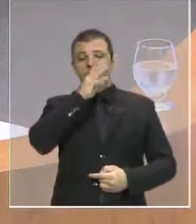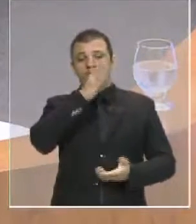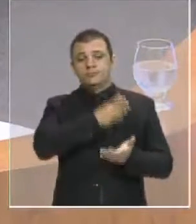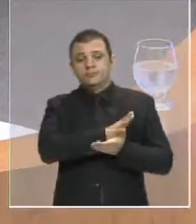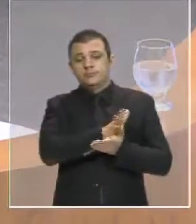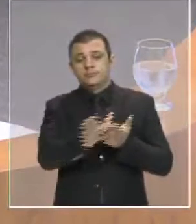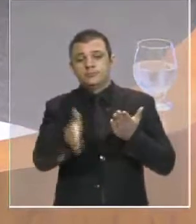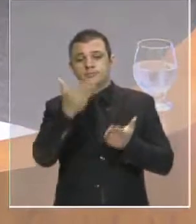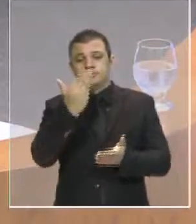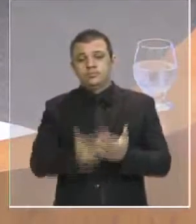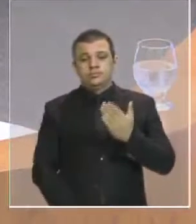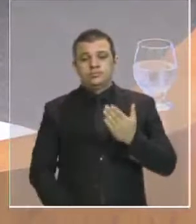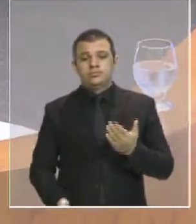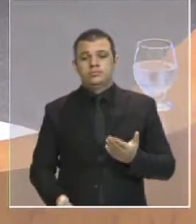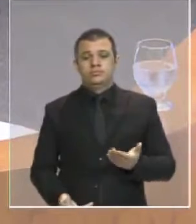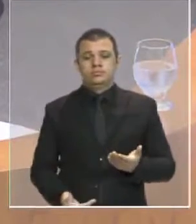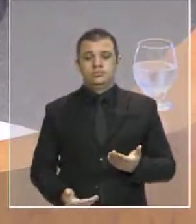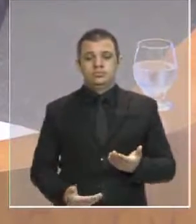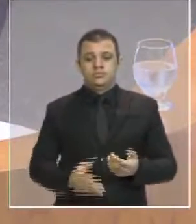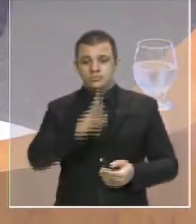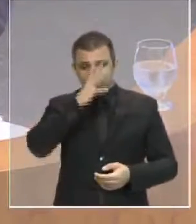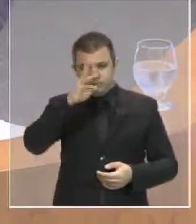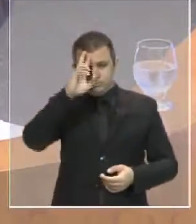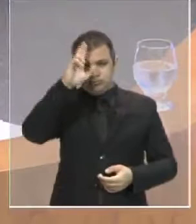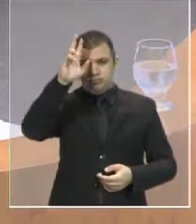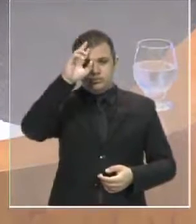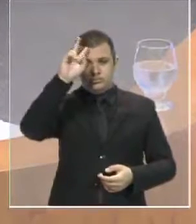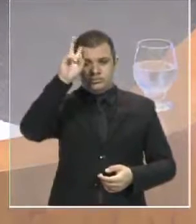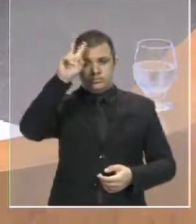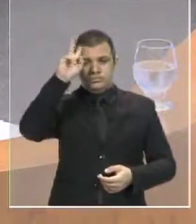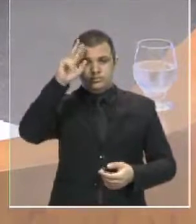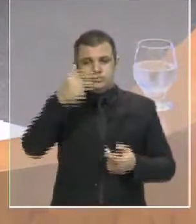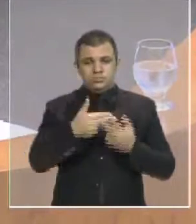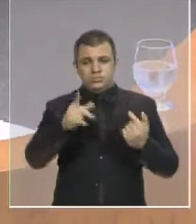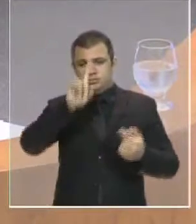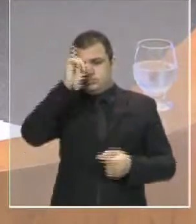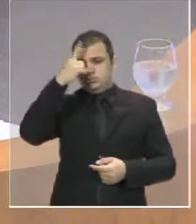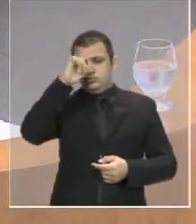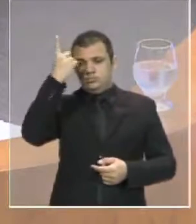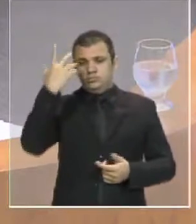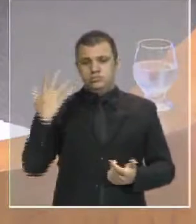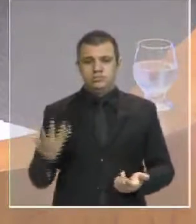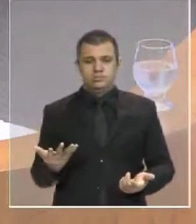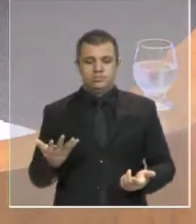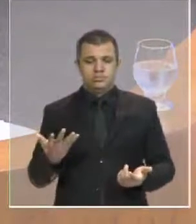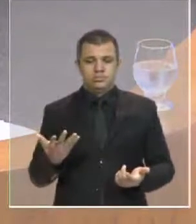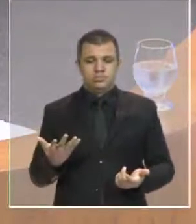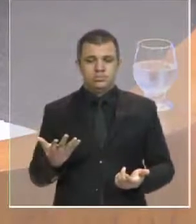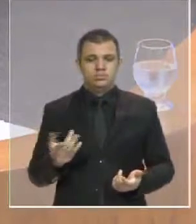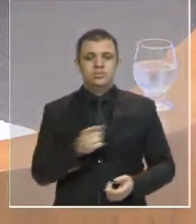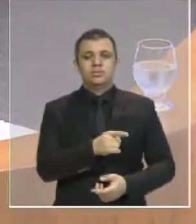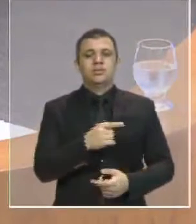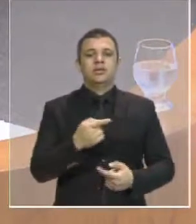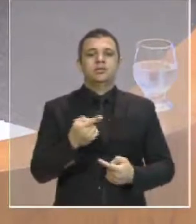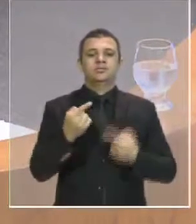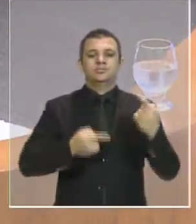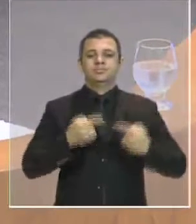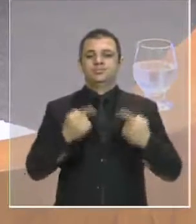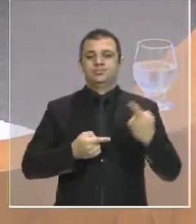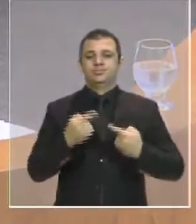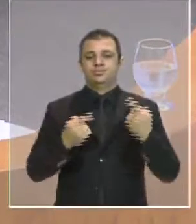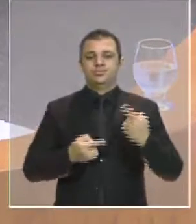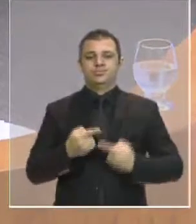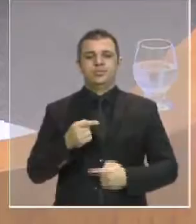colocando insinuações. E essa política baixa e rasteira, ela não cabe mais no estado do